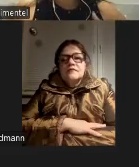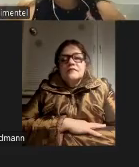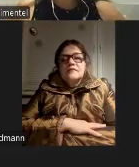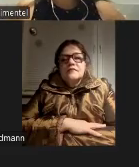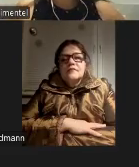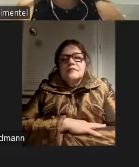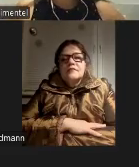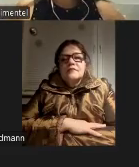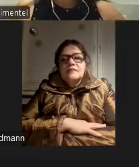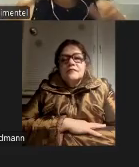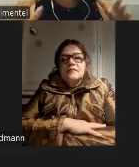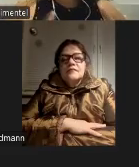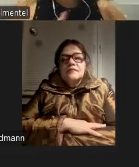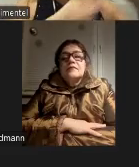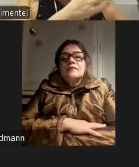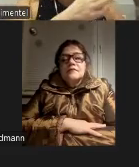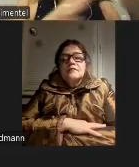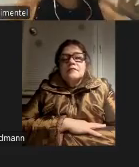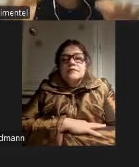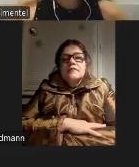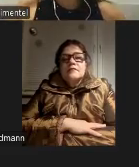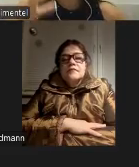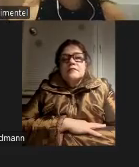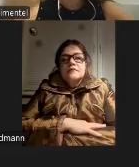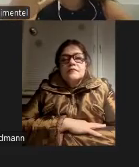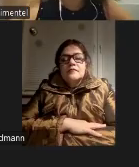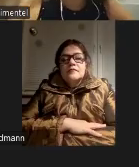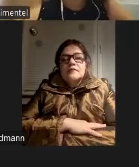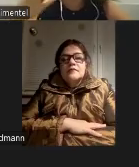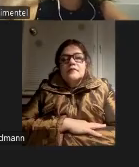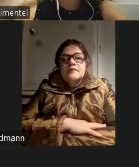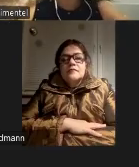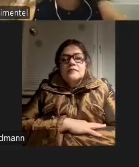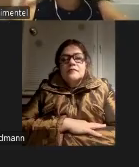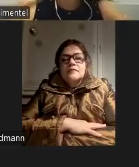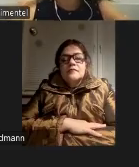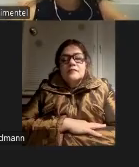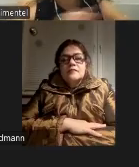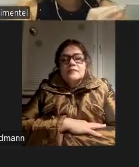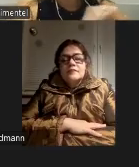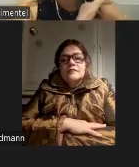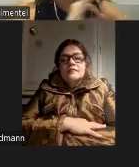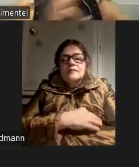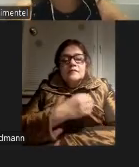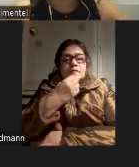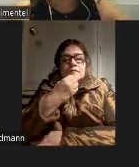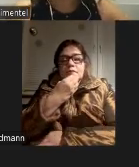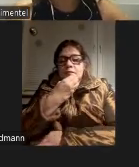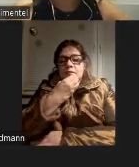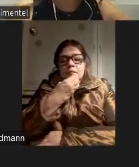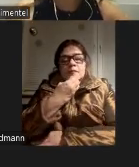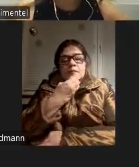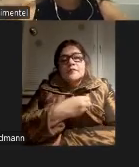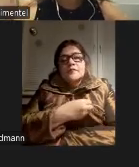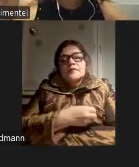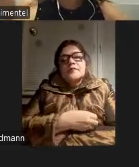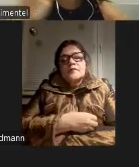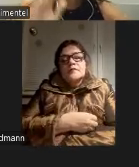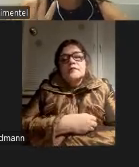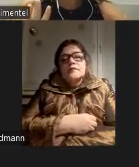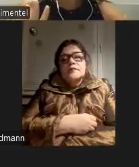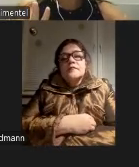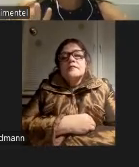gente para a pressão do sono. Ela é que dá aquele empurrão que chega quando dá ali perto de 6 horas, a gente tem um sono desesperado, né?